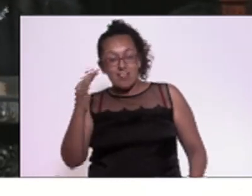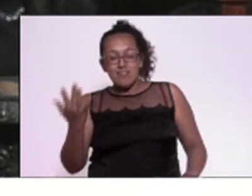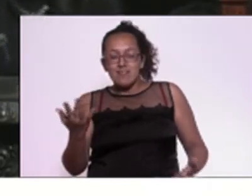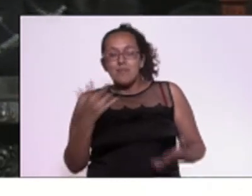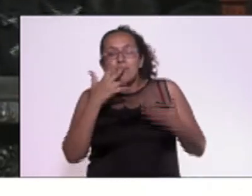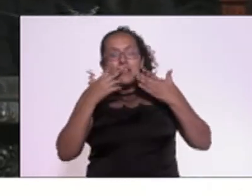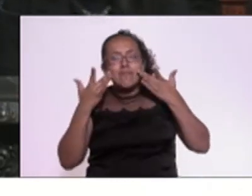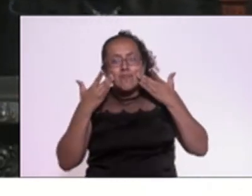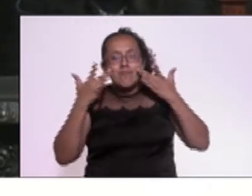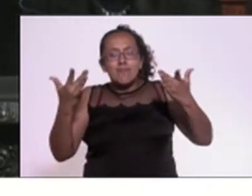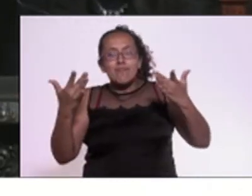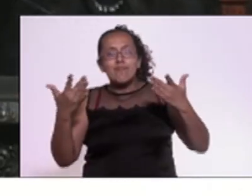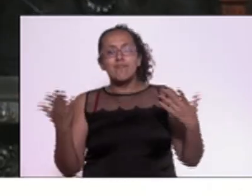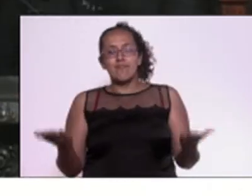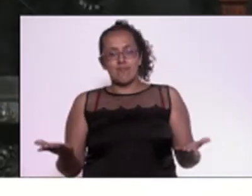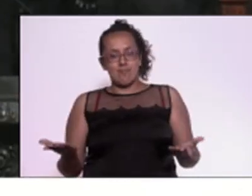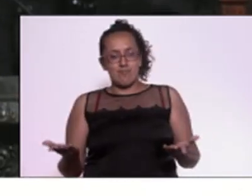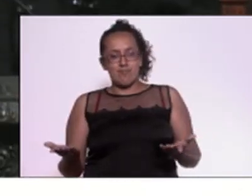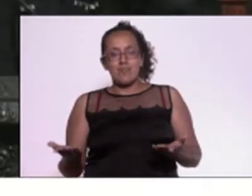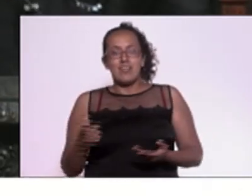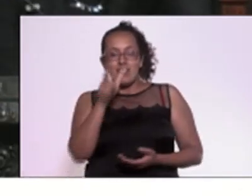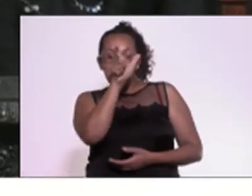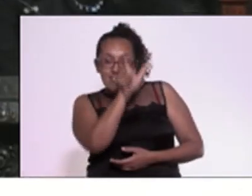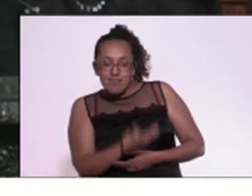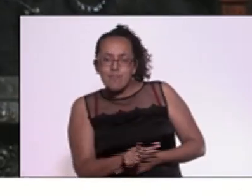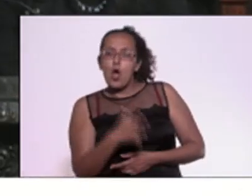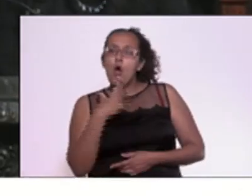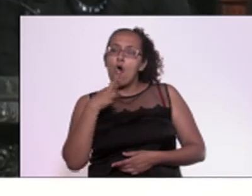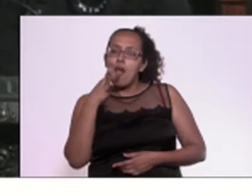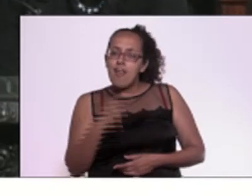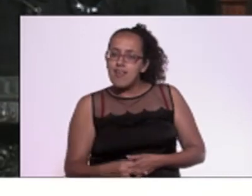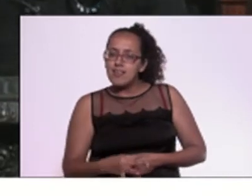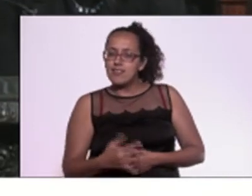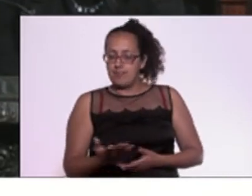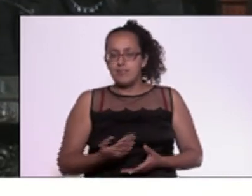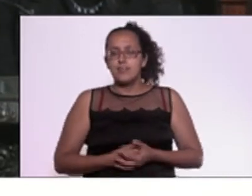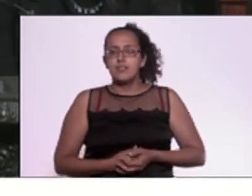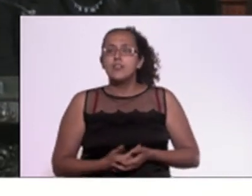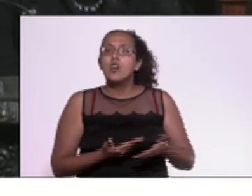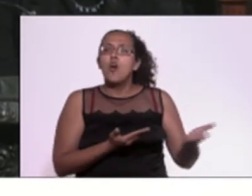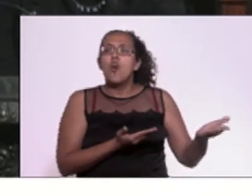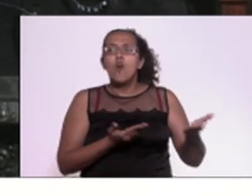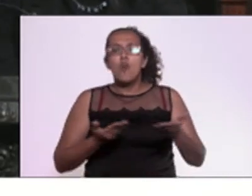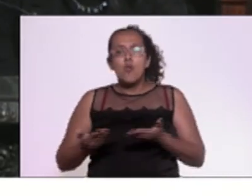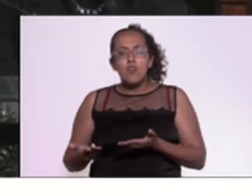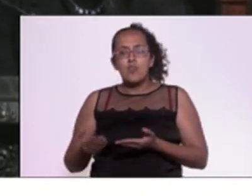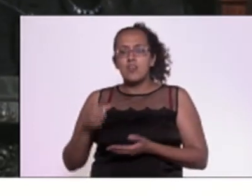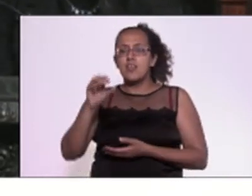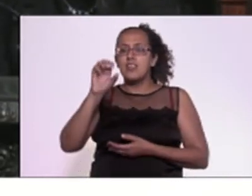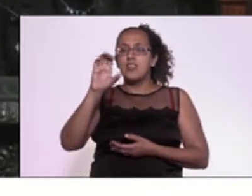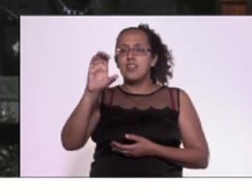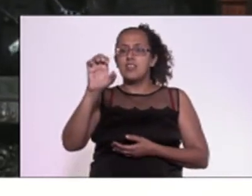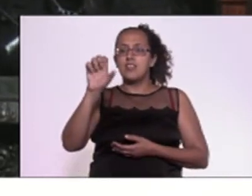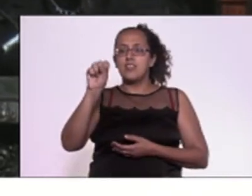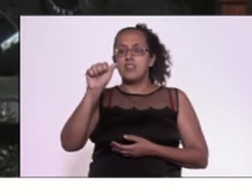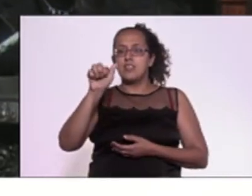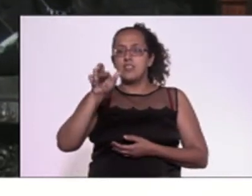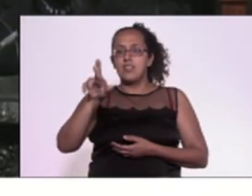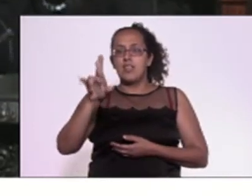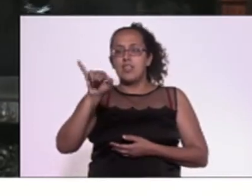fazendo hoje é, na verdade, corrigindo uma falha do Parlamento do Rio de